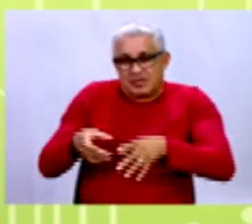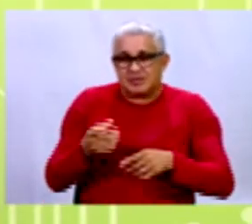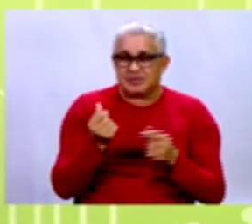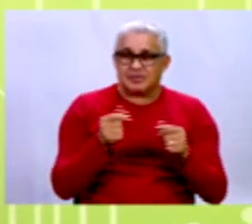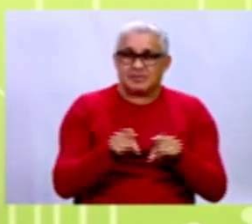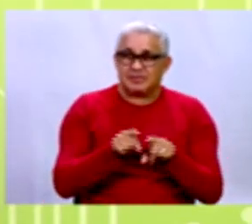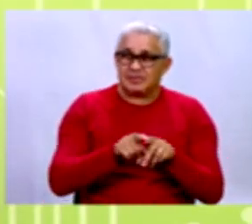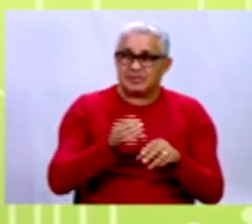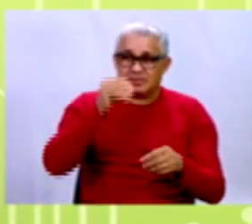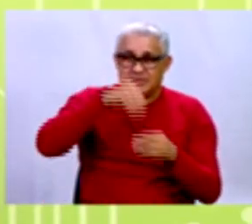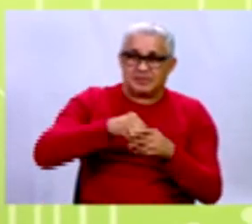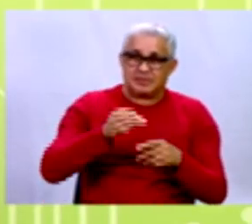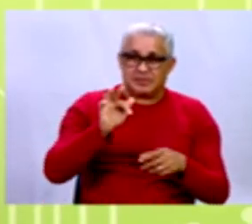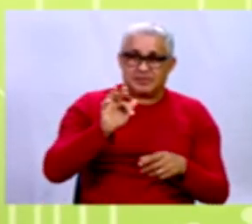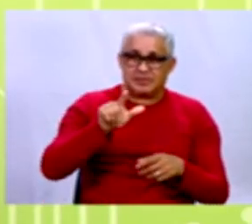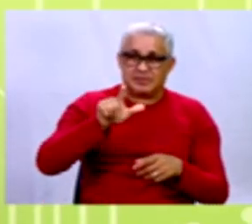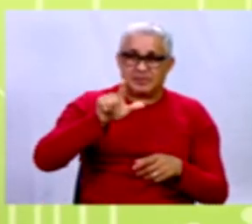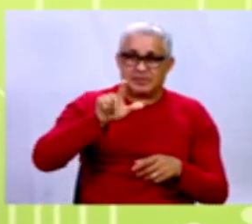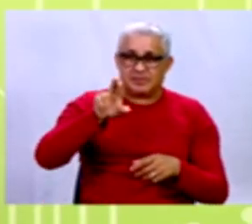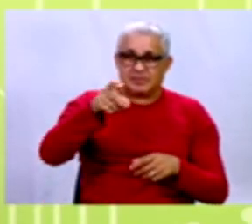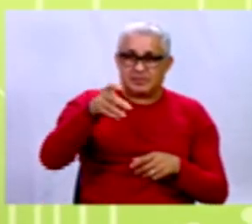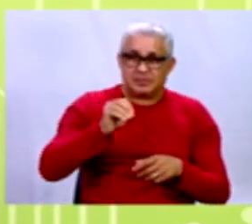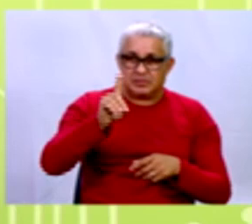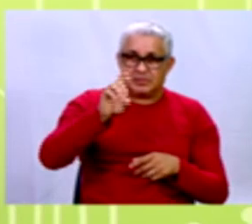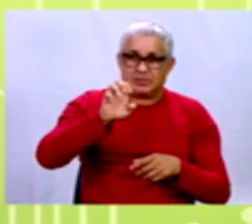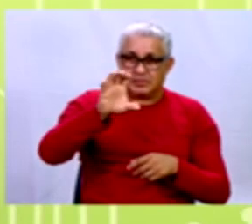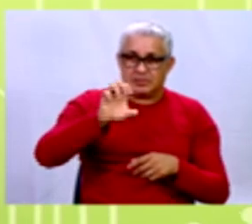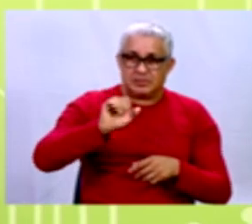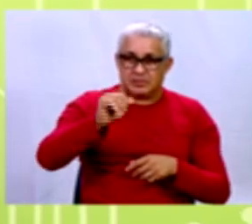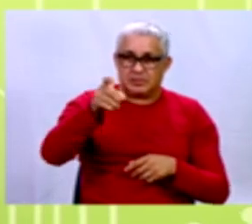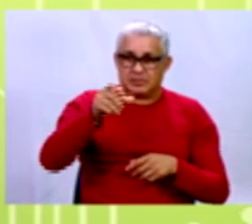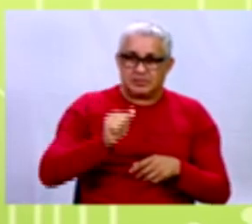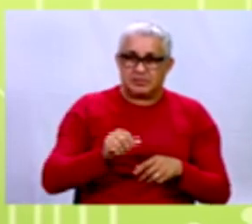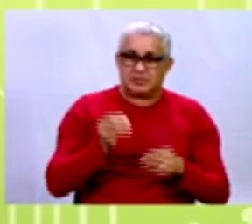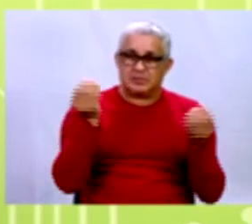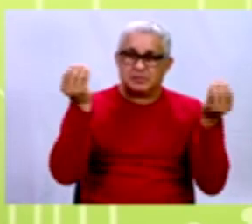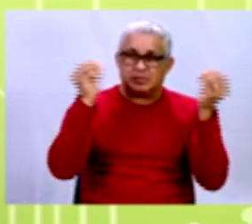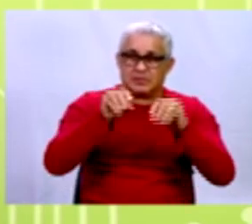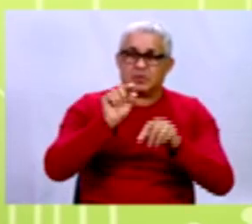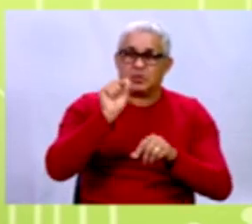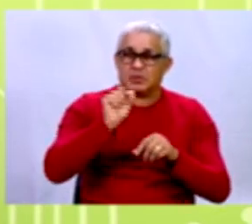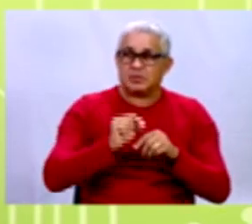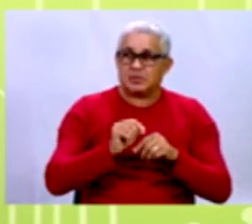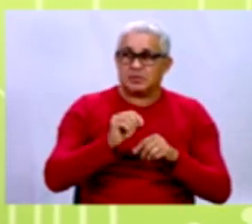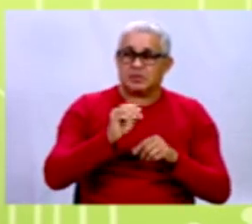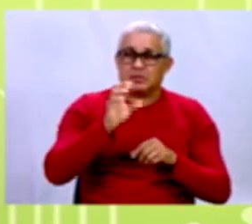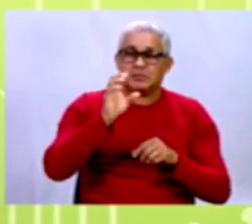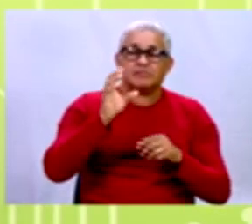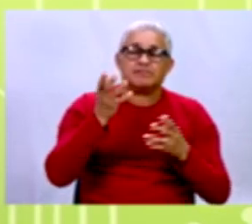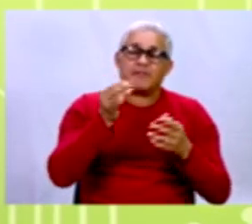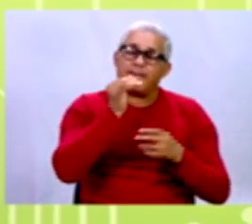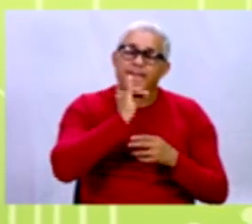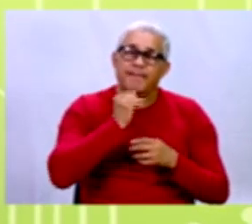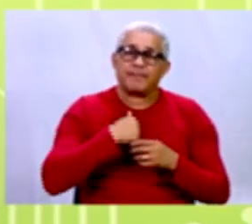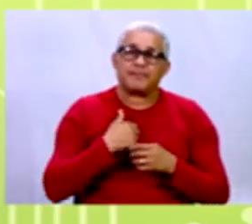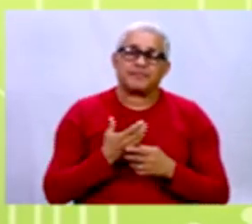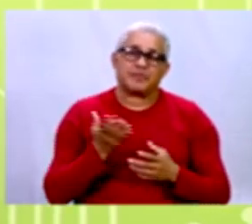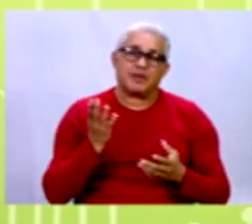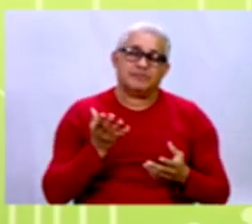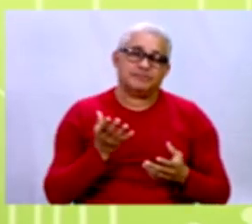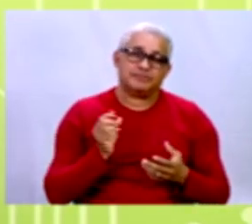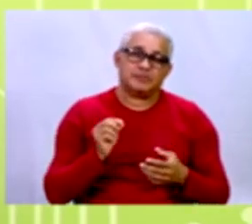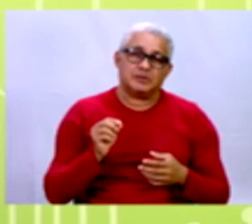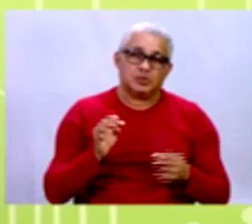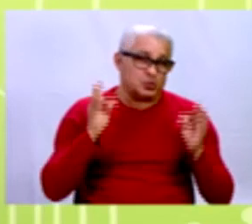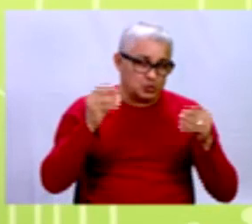que dentro do fluxo de caixa vocês coloquem uma conta como se fosse assim, porque a gente chama tudo